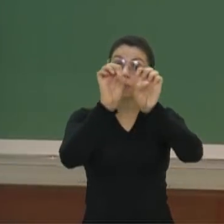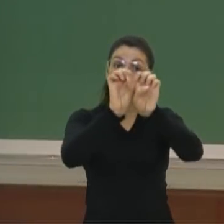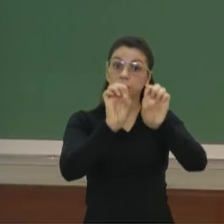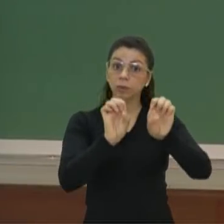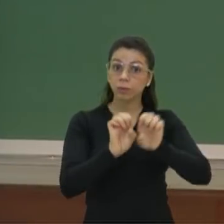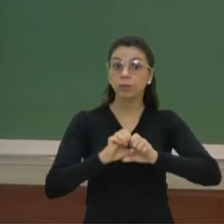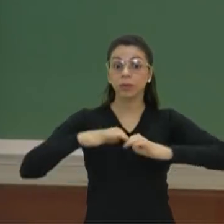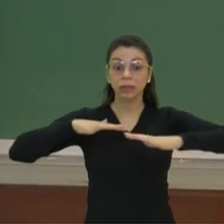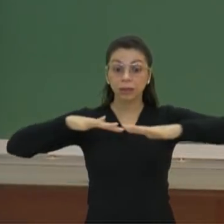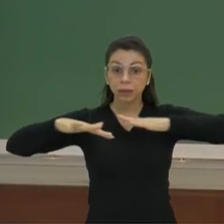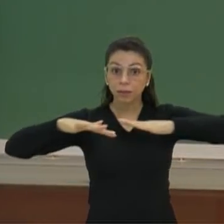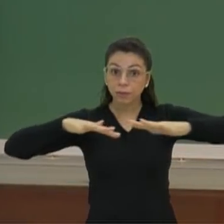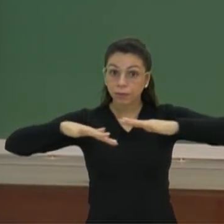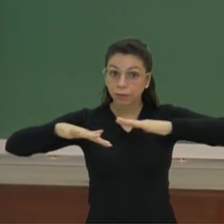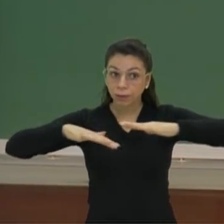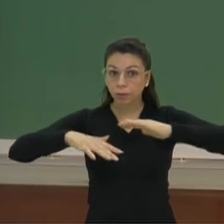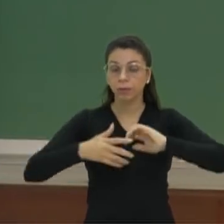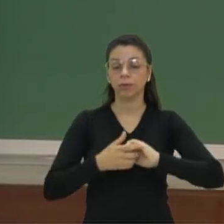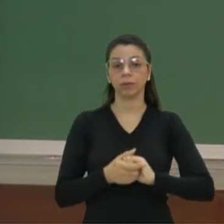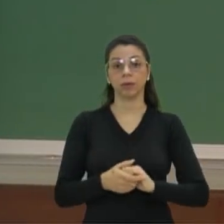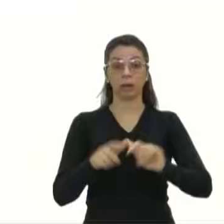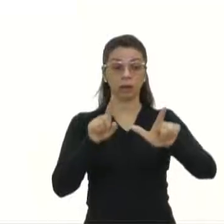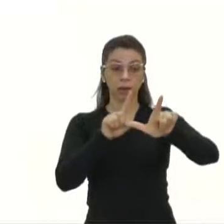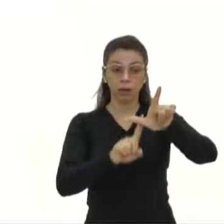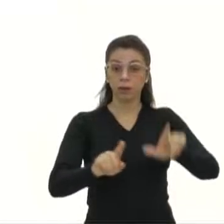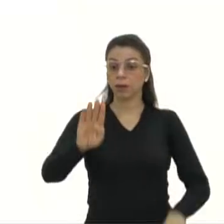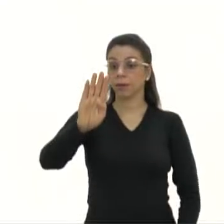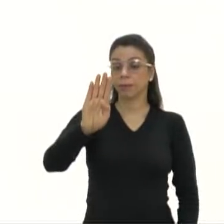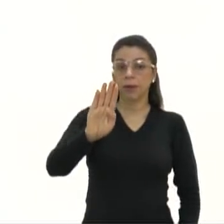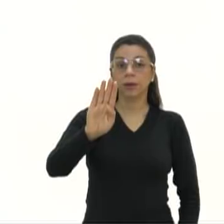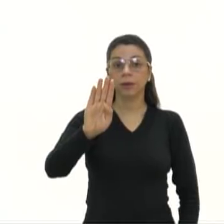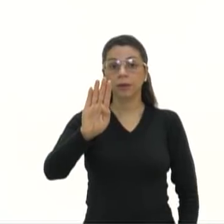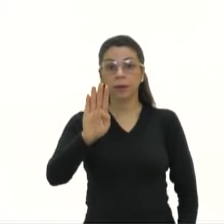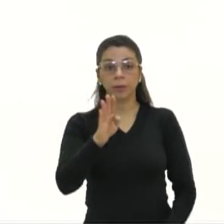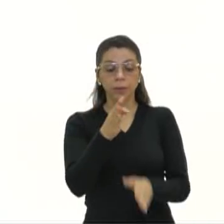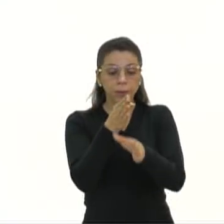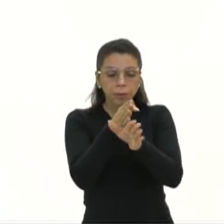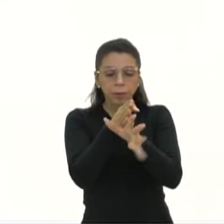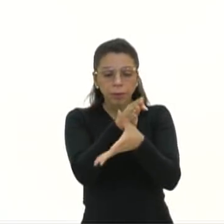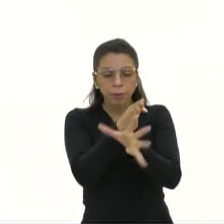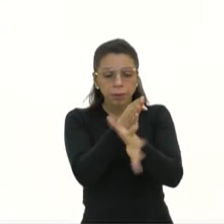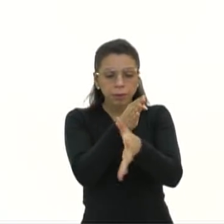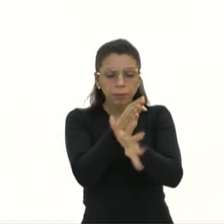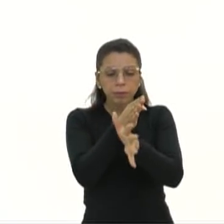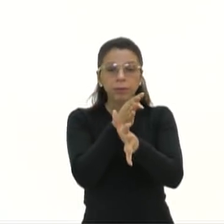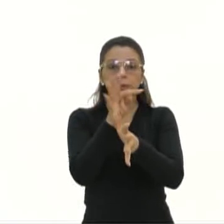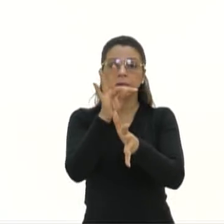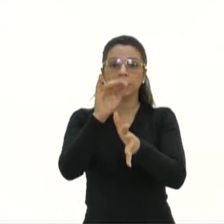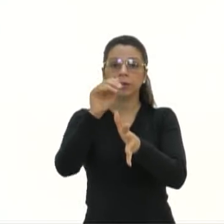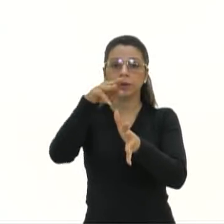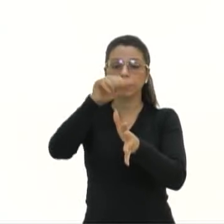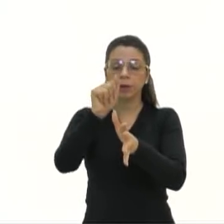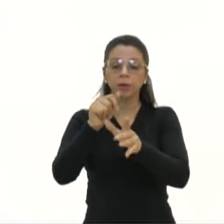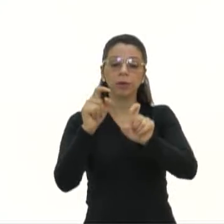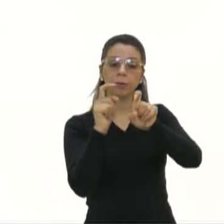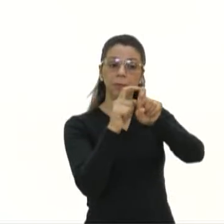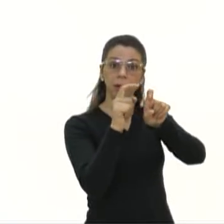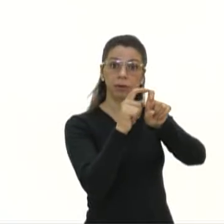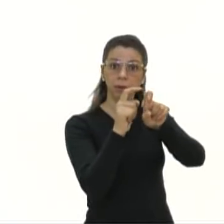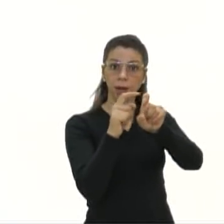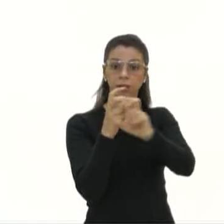som. Resposta, letra B. O tímpano vibra, que automaticamente vibra